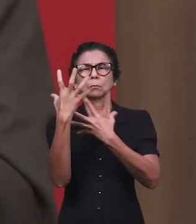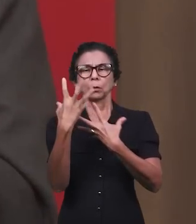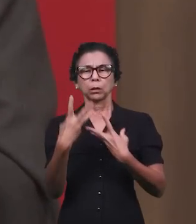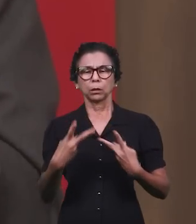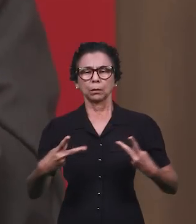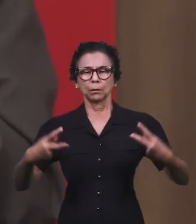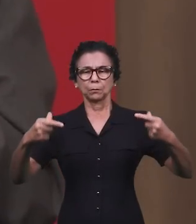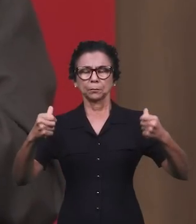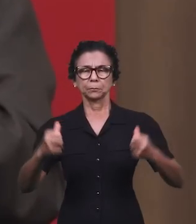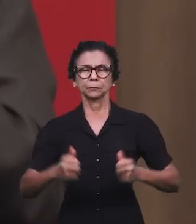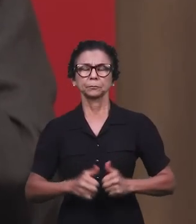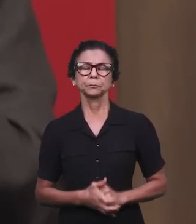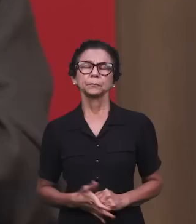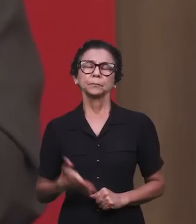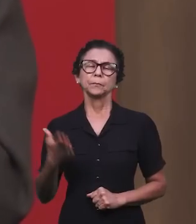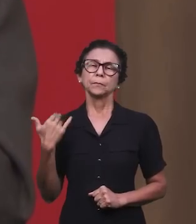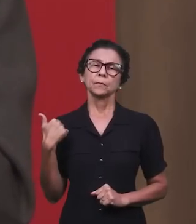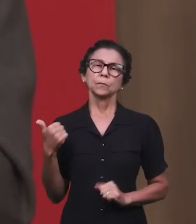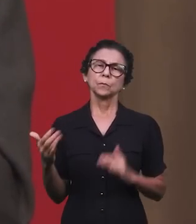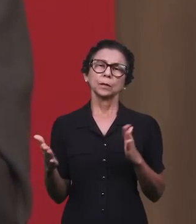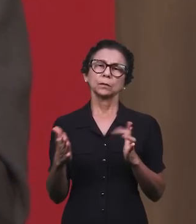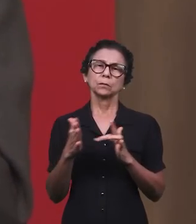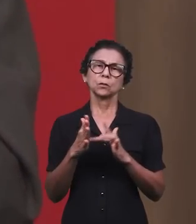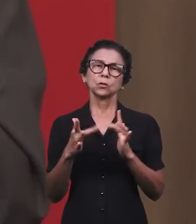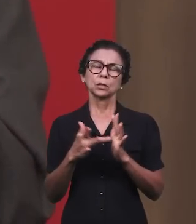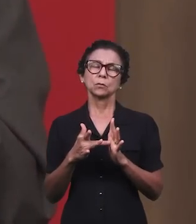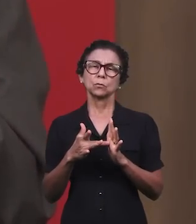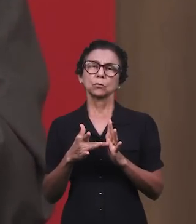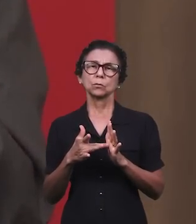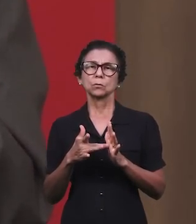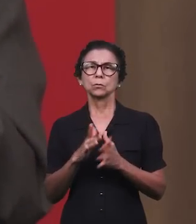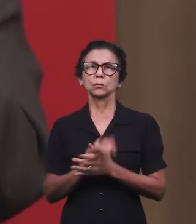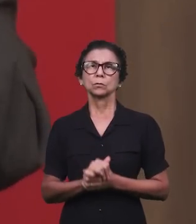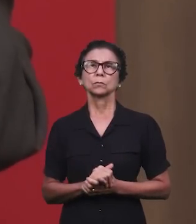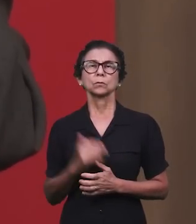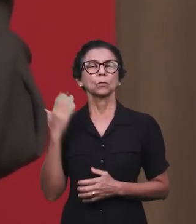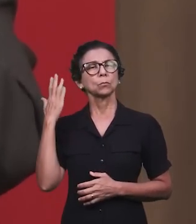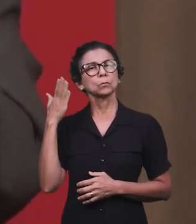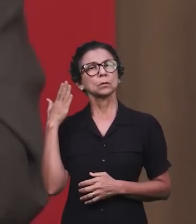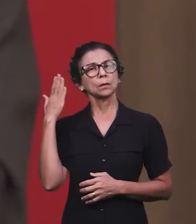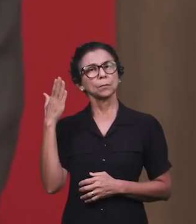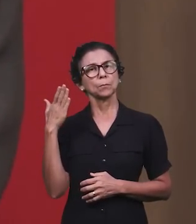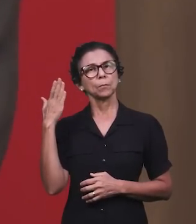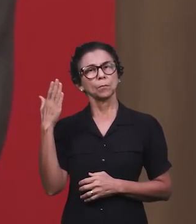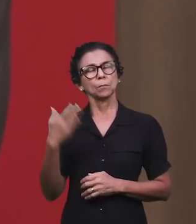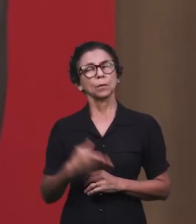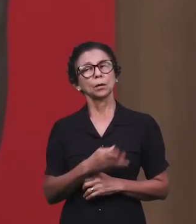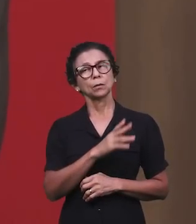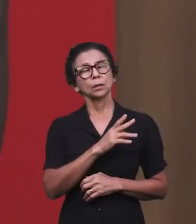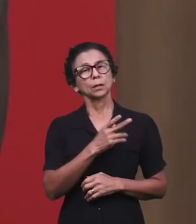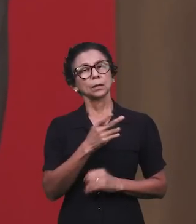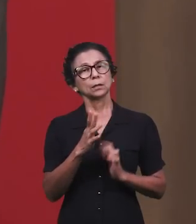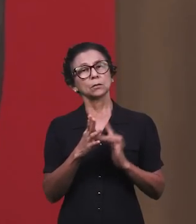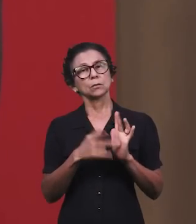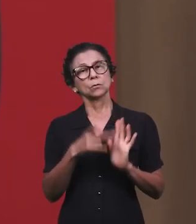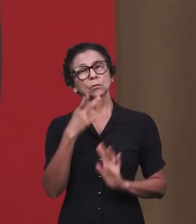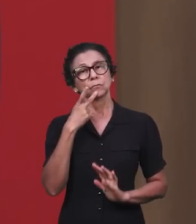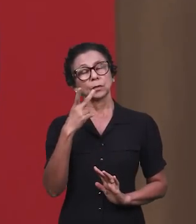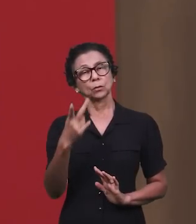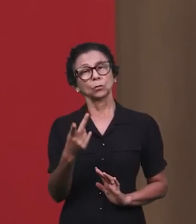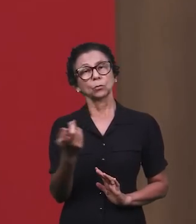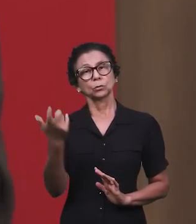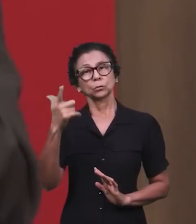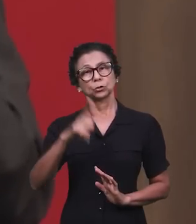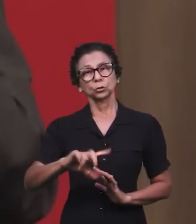sermão profético, ele proferiu a parábola da figueira, dizendo que quando ela brotasse, era um grande sinal da sua